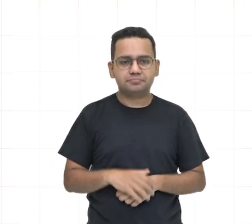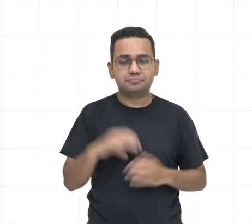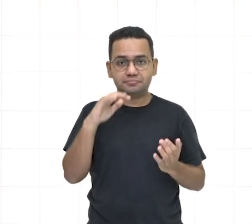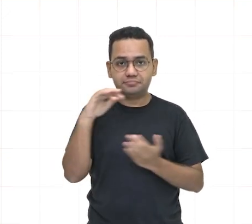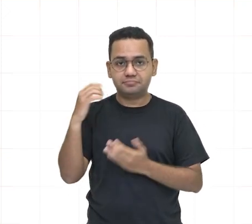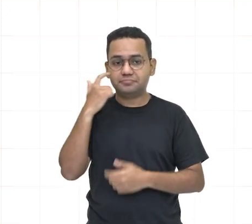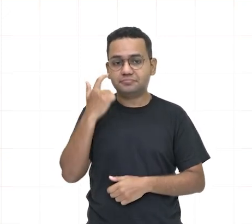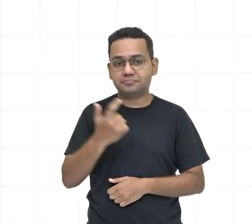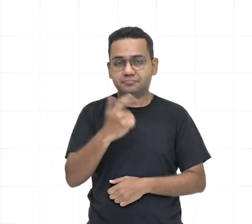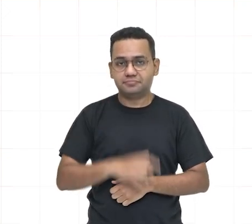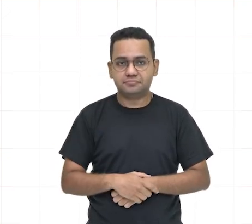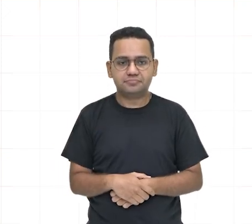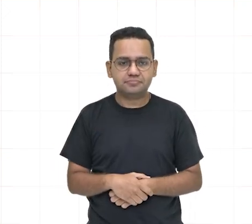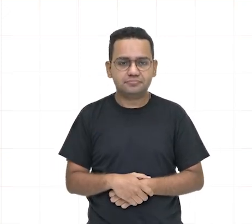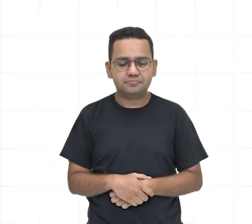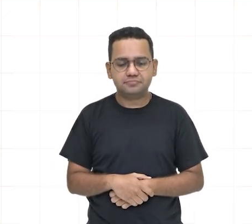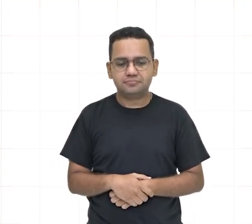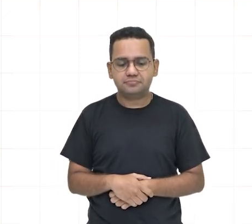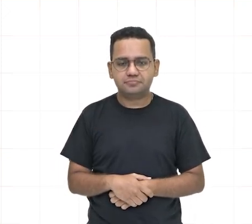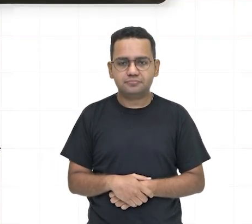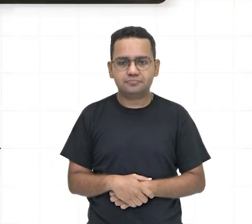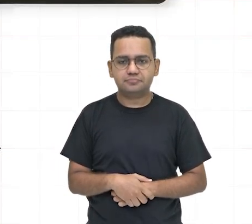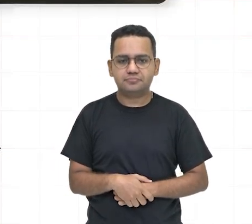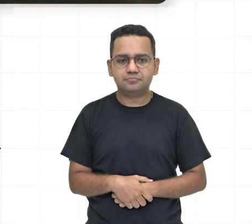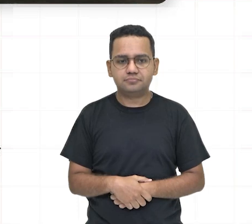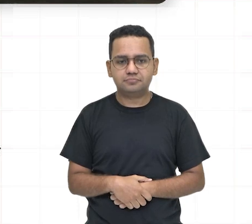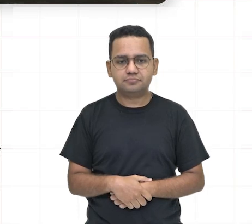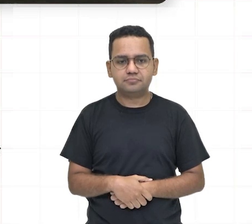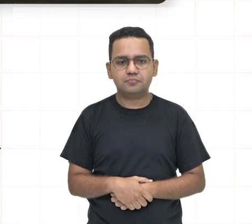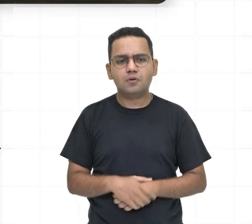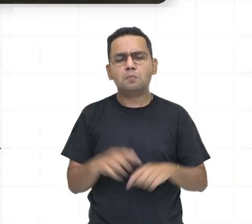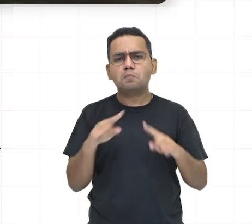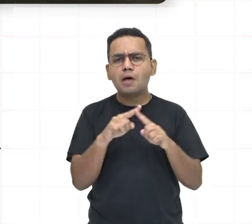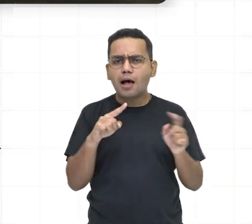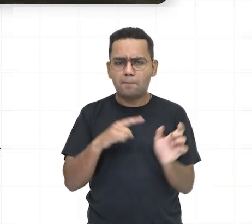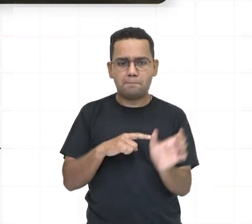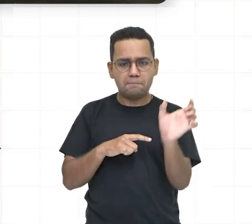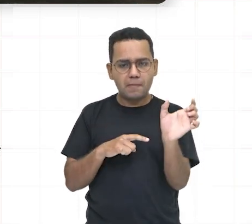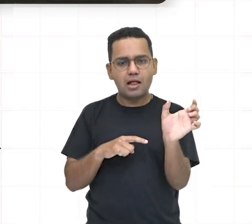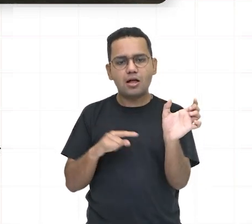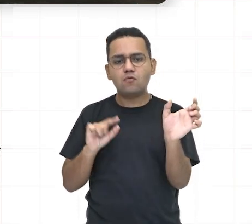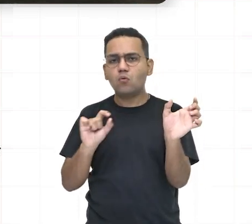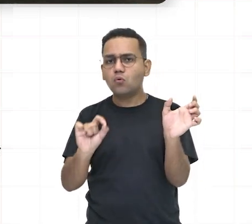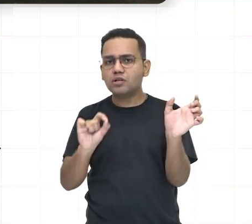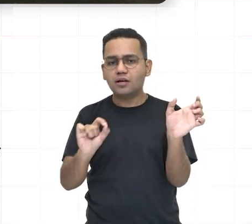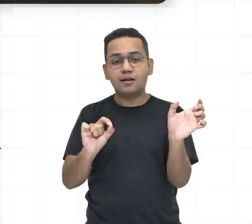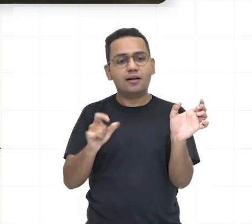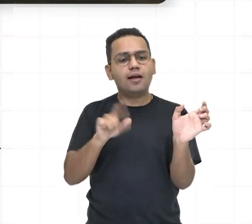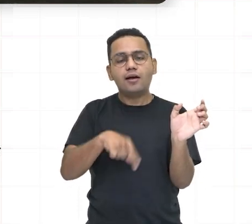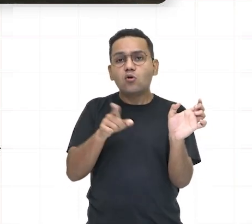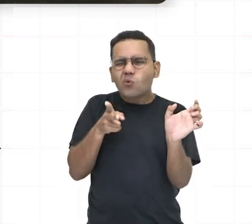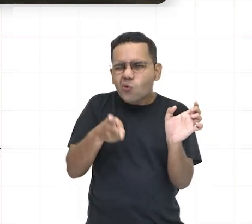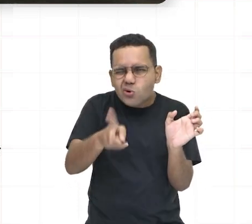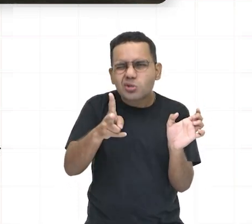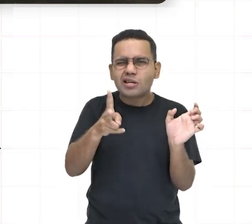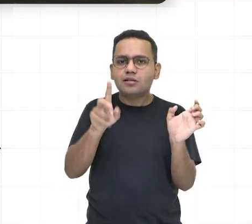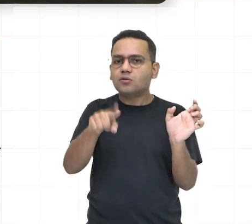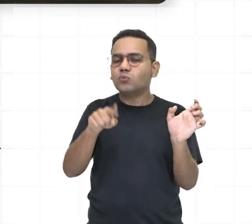neocolonialismo, é importante saber que é muitas vezes visto como uma continuação